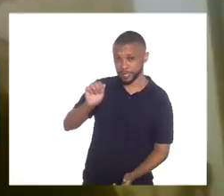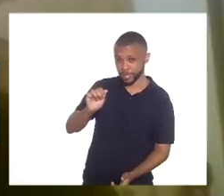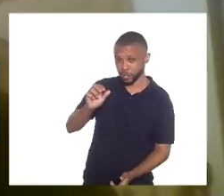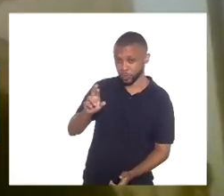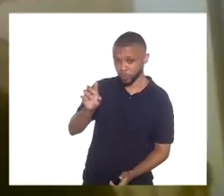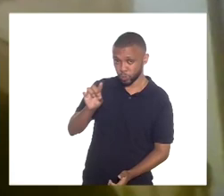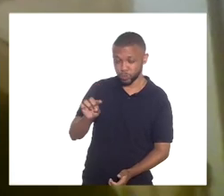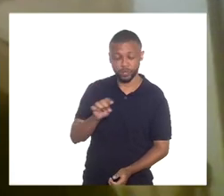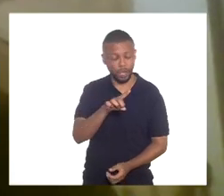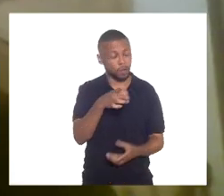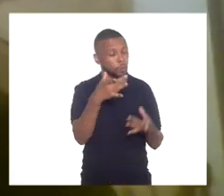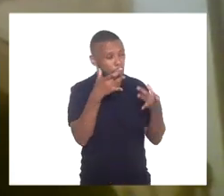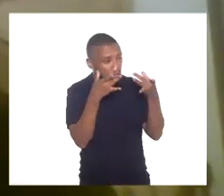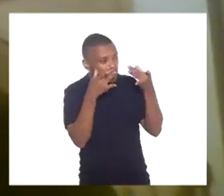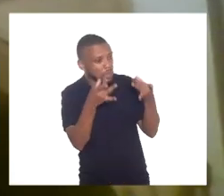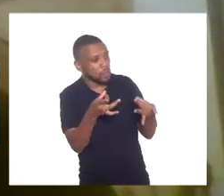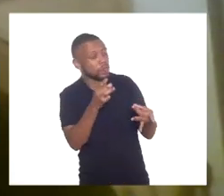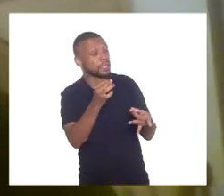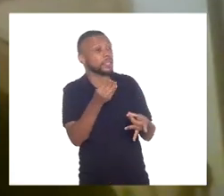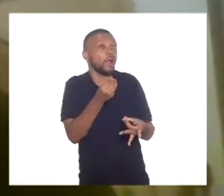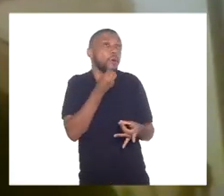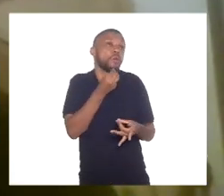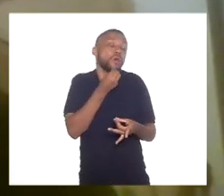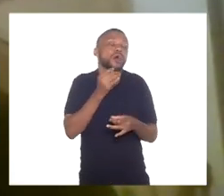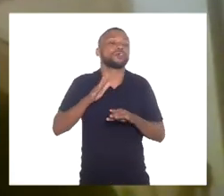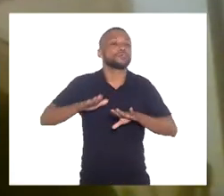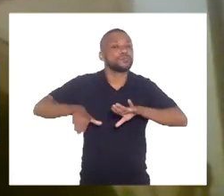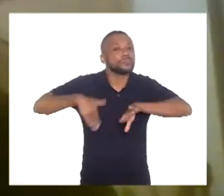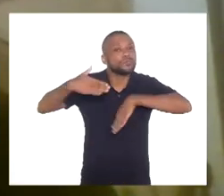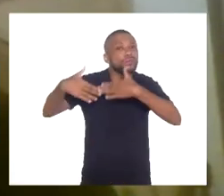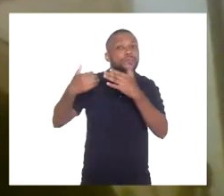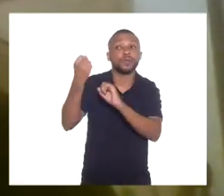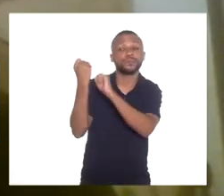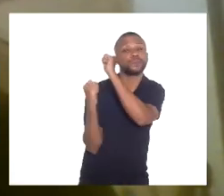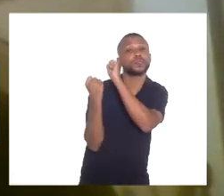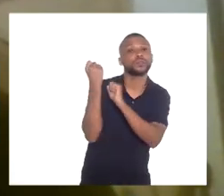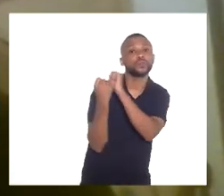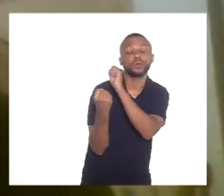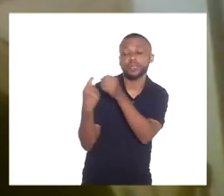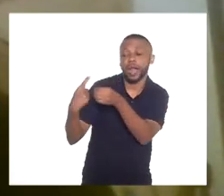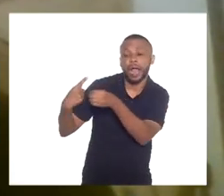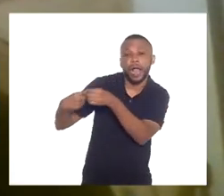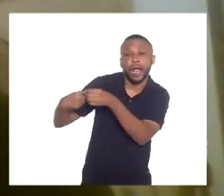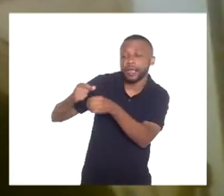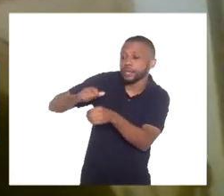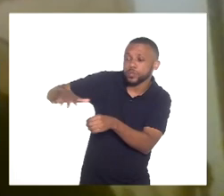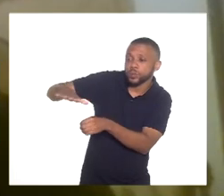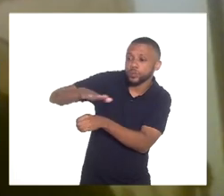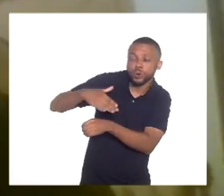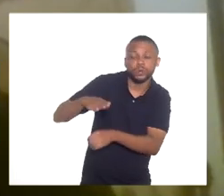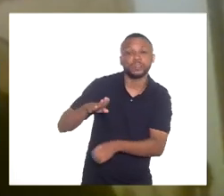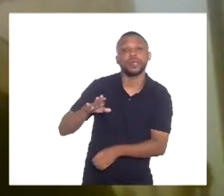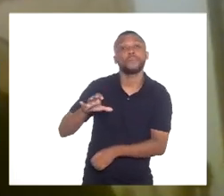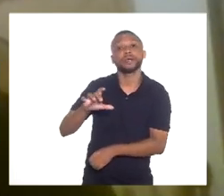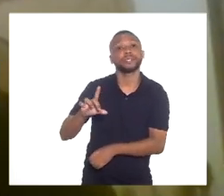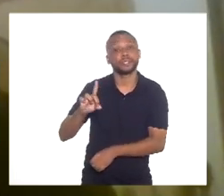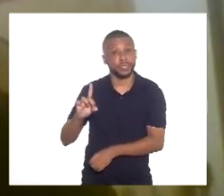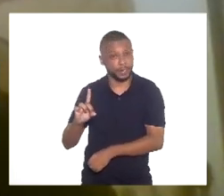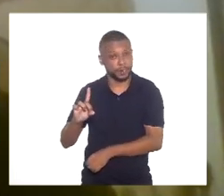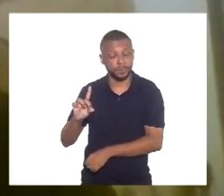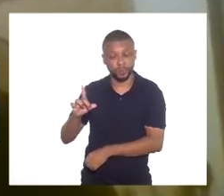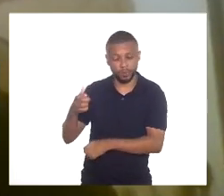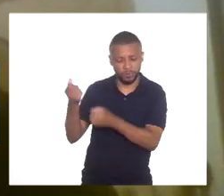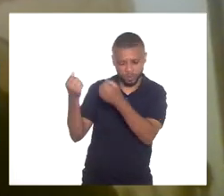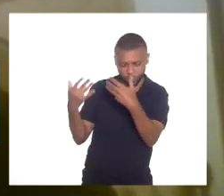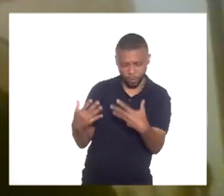cluster de desenvolvimento industrial aqui no entorno da Baixada Fluminense, como diz o Wagner